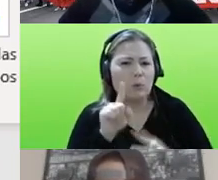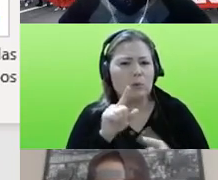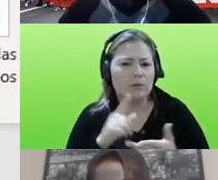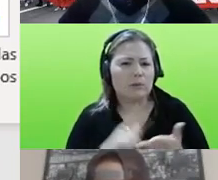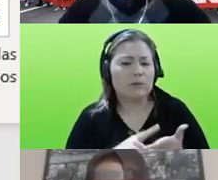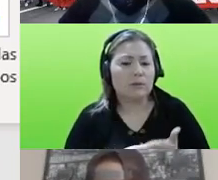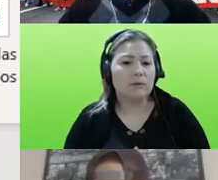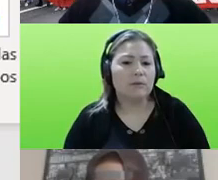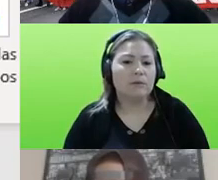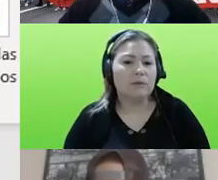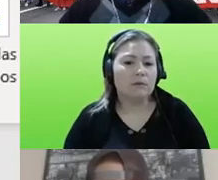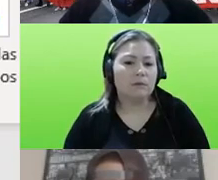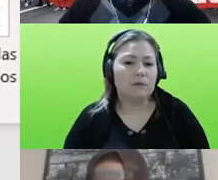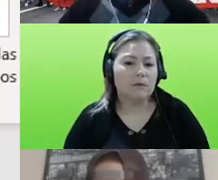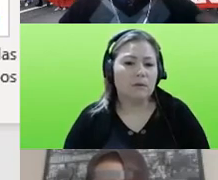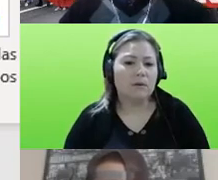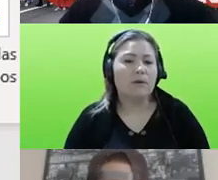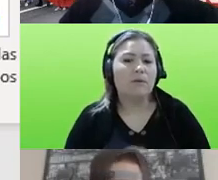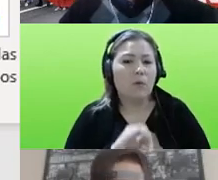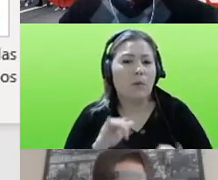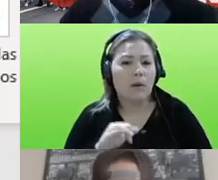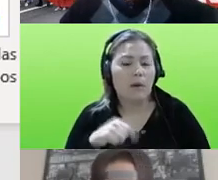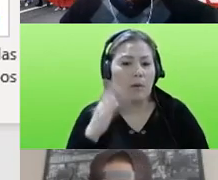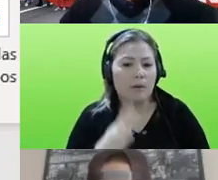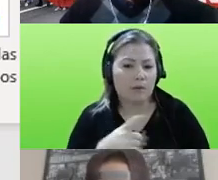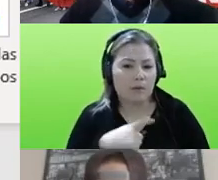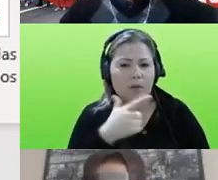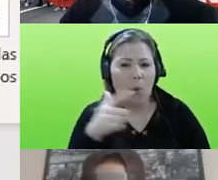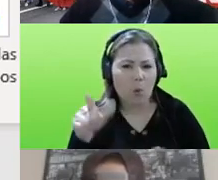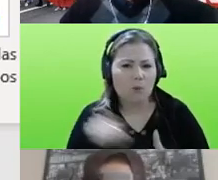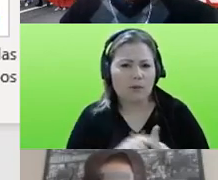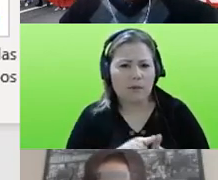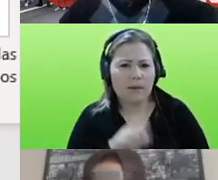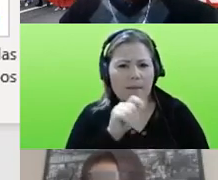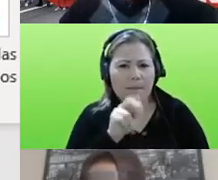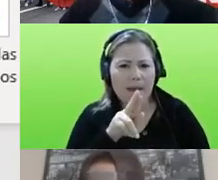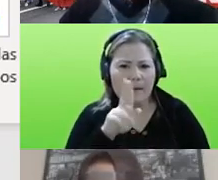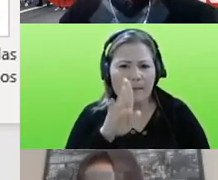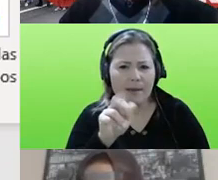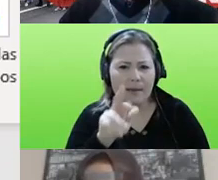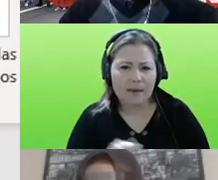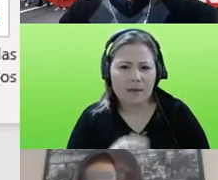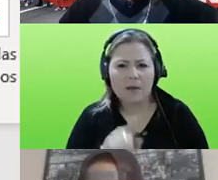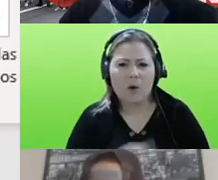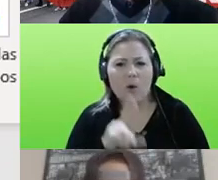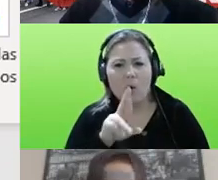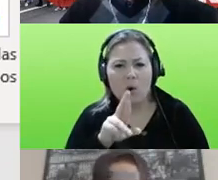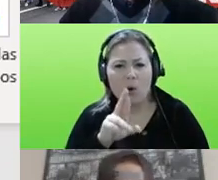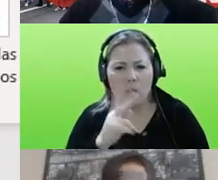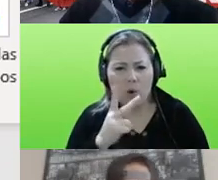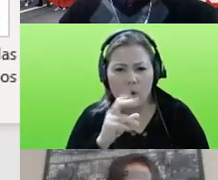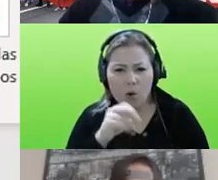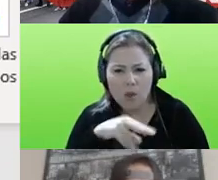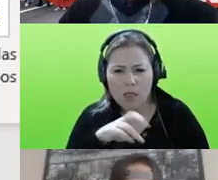foram publicados no Brasil. Aqui tem outros aqui, da Bárbara e do Rouanet também, a tradução ali